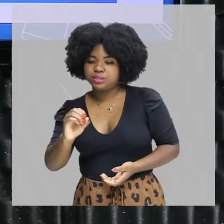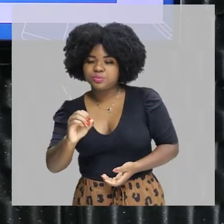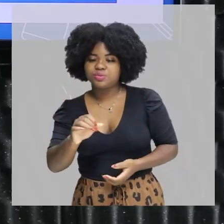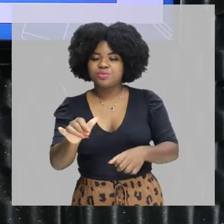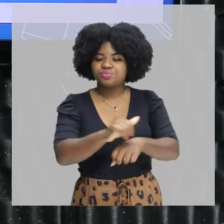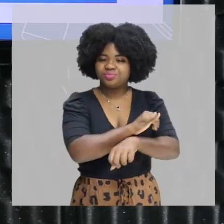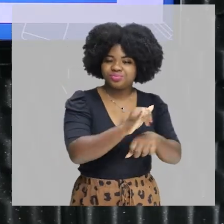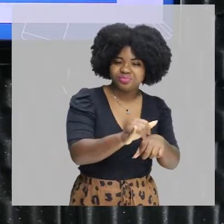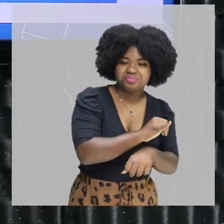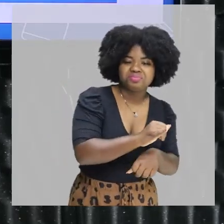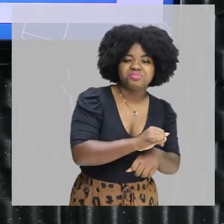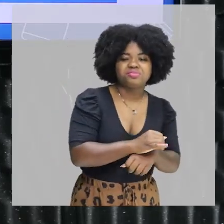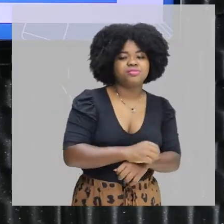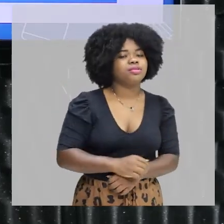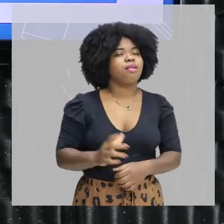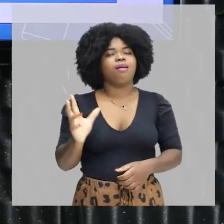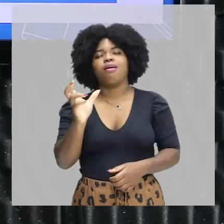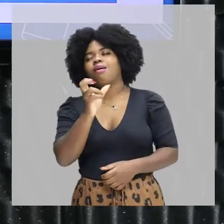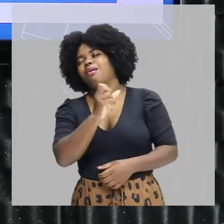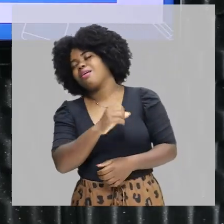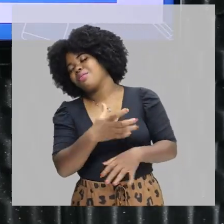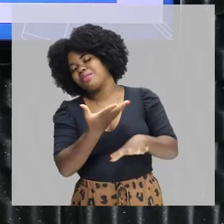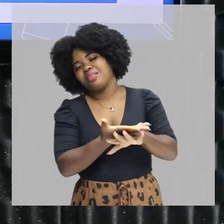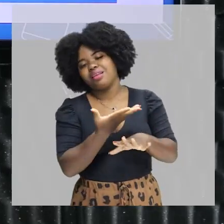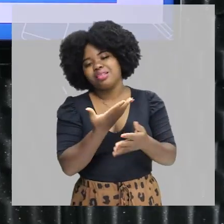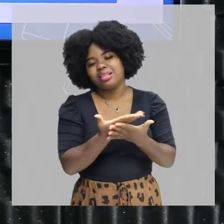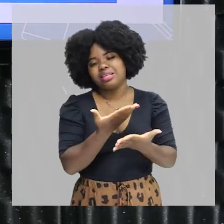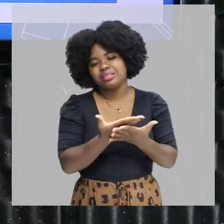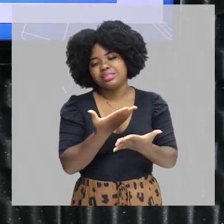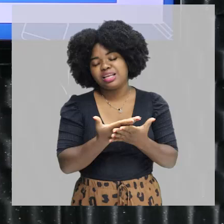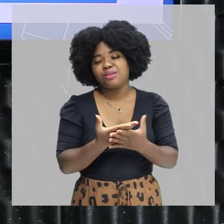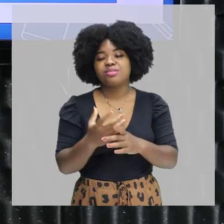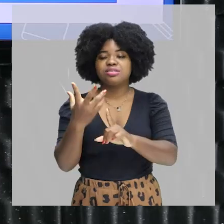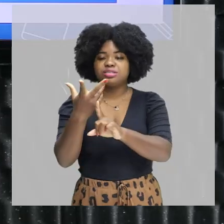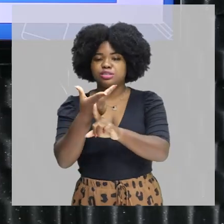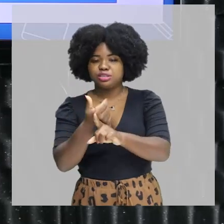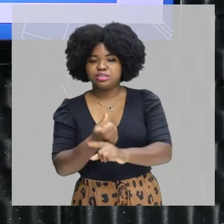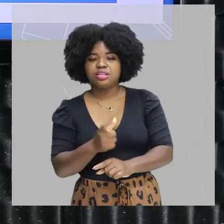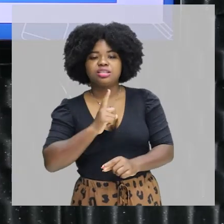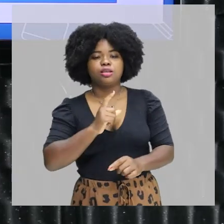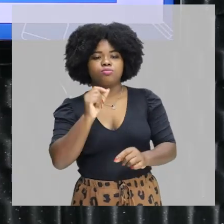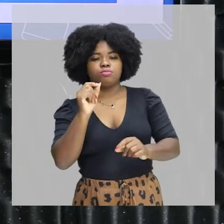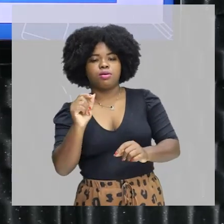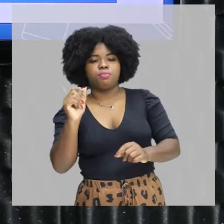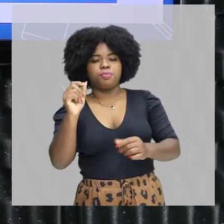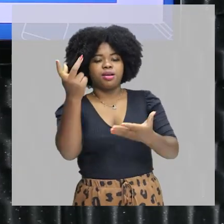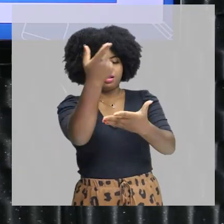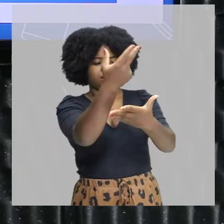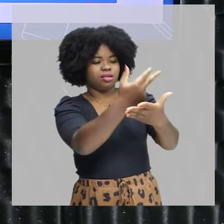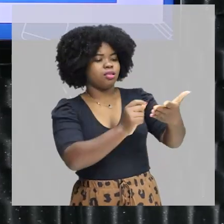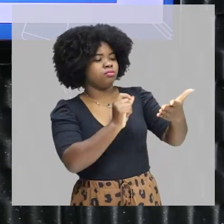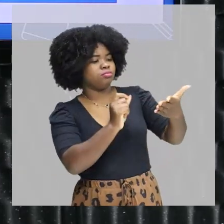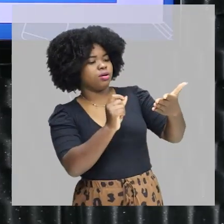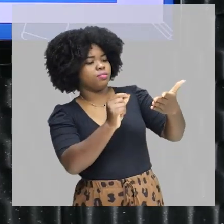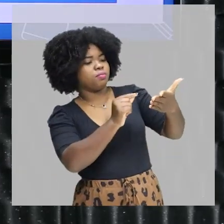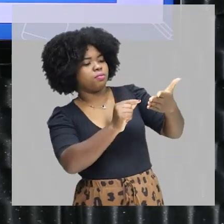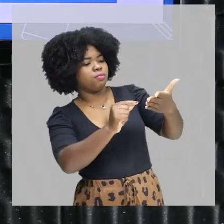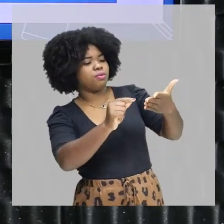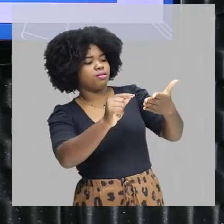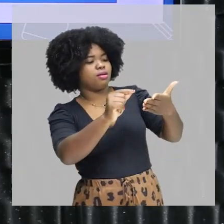de arte. Bota um patinho, né, só o contorno do pato, e o aluno vai, ó, pontinho por